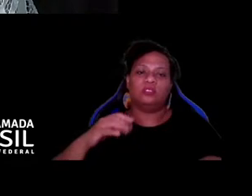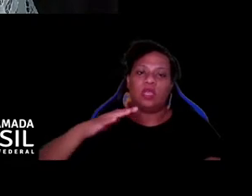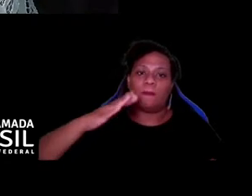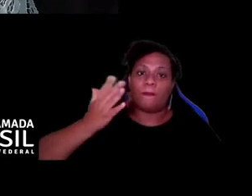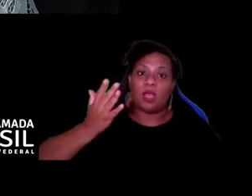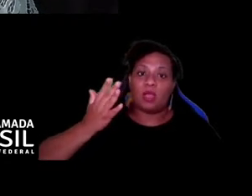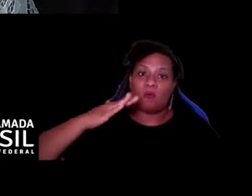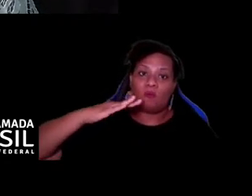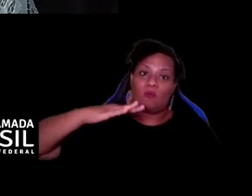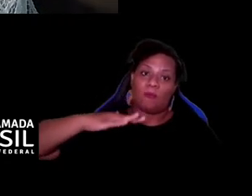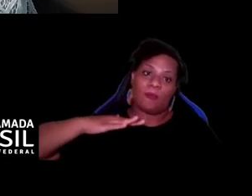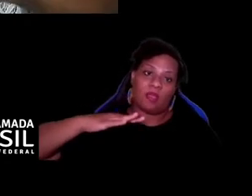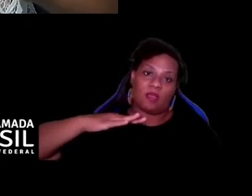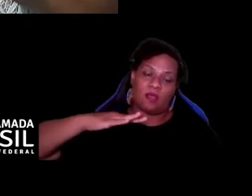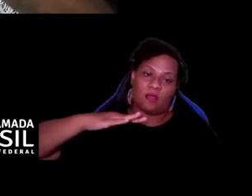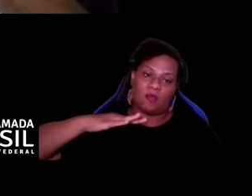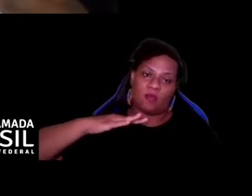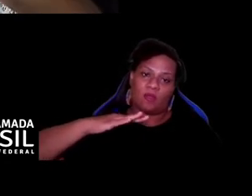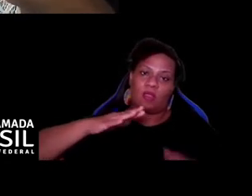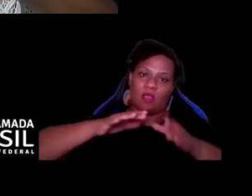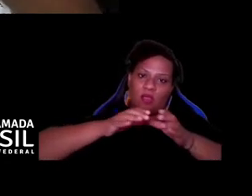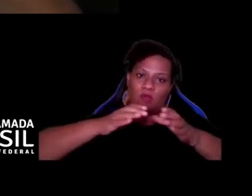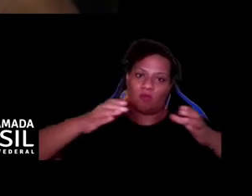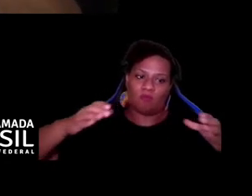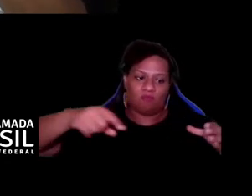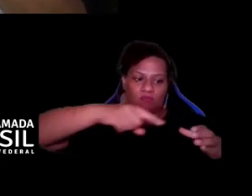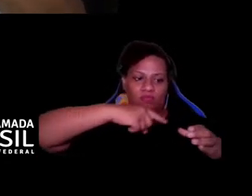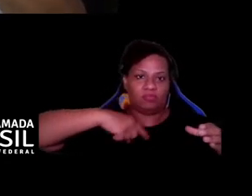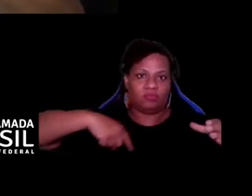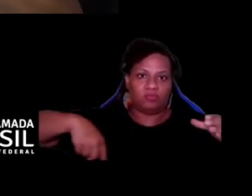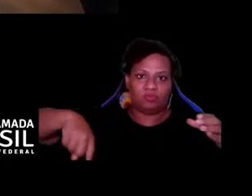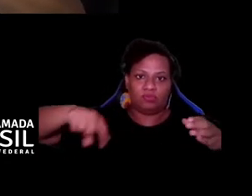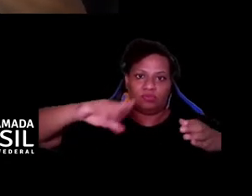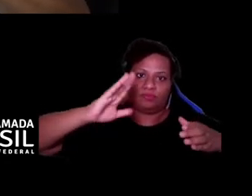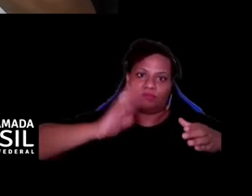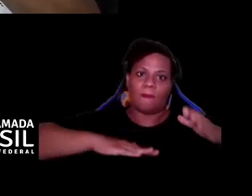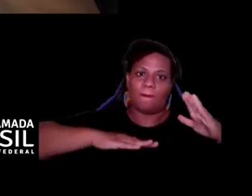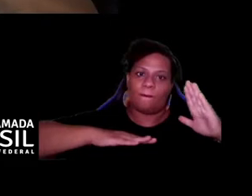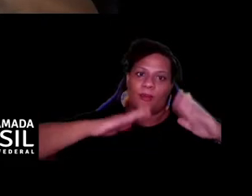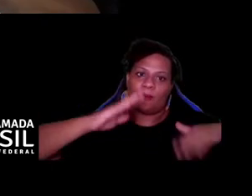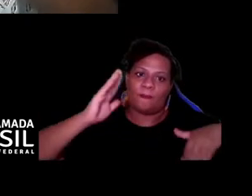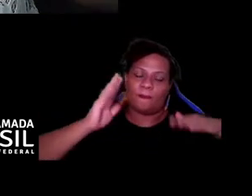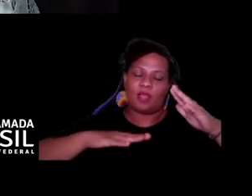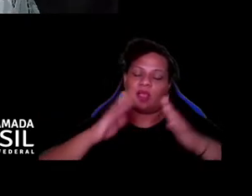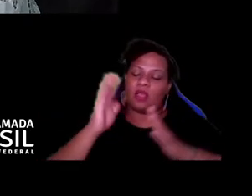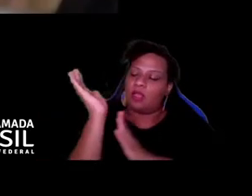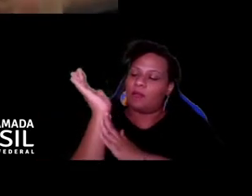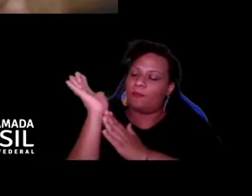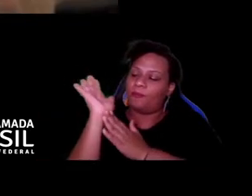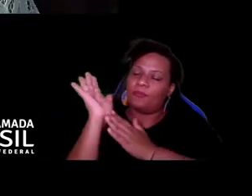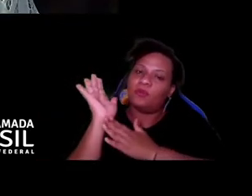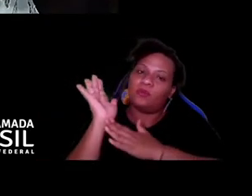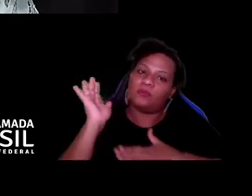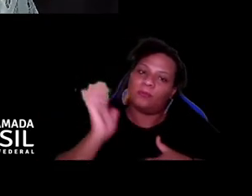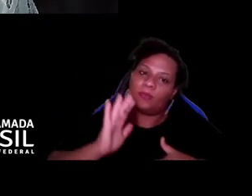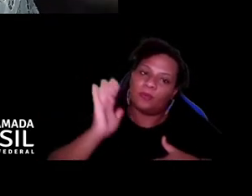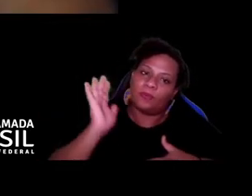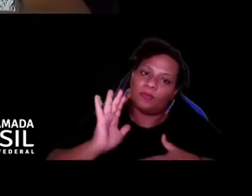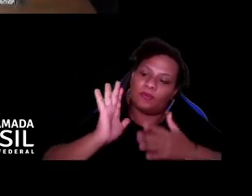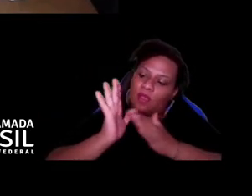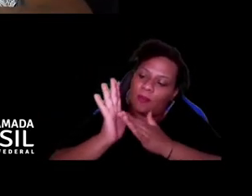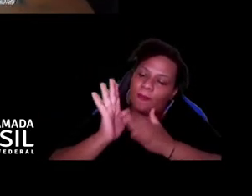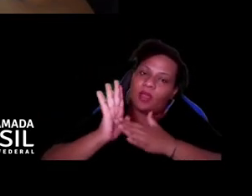né, sobre a pele, né, o pulso, né, sobre a pele, o meio da